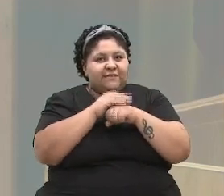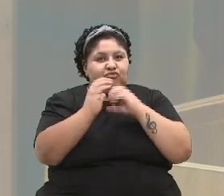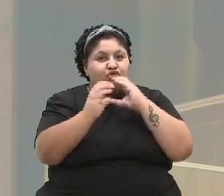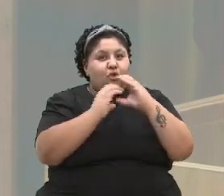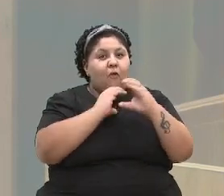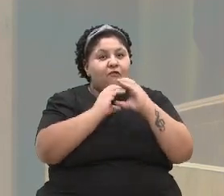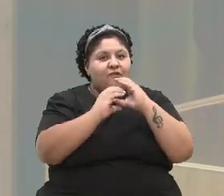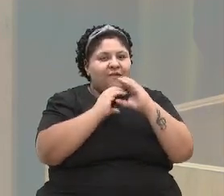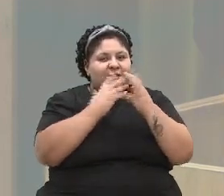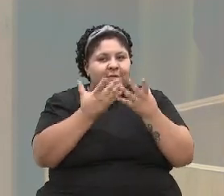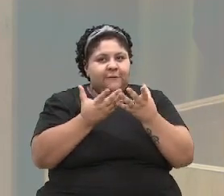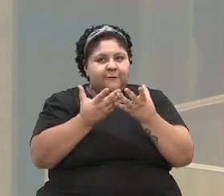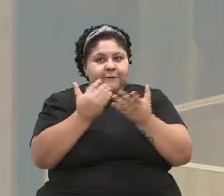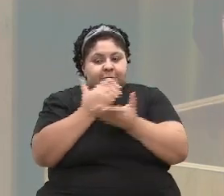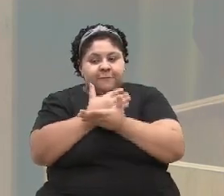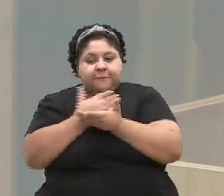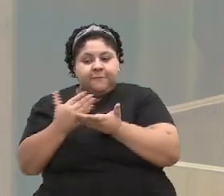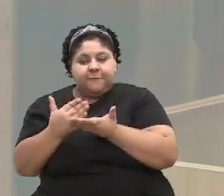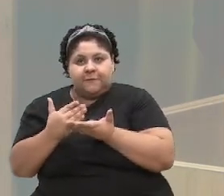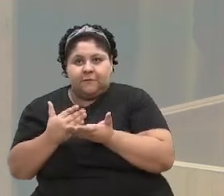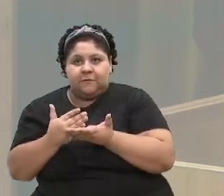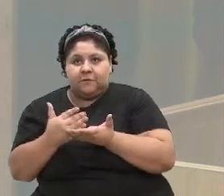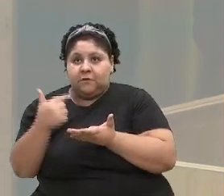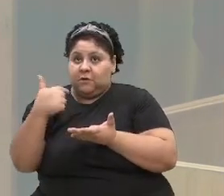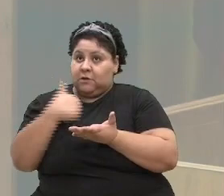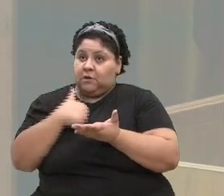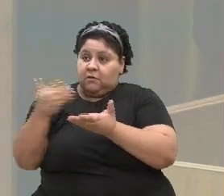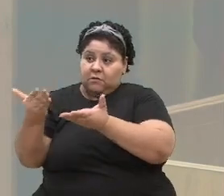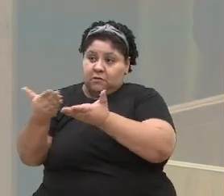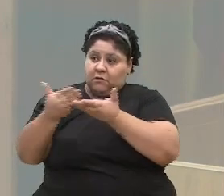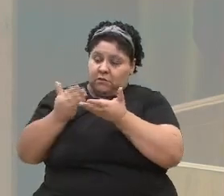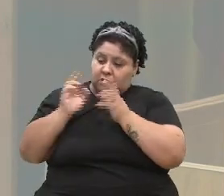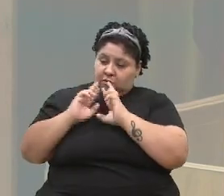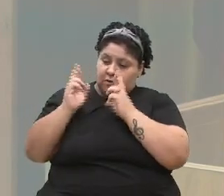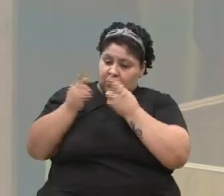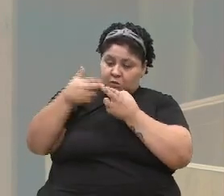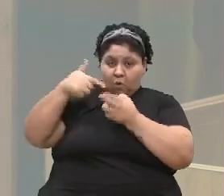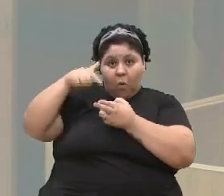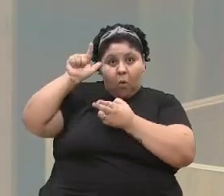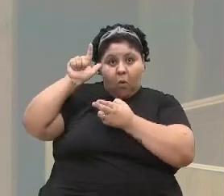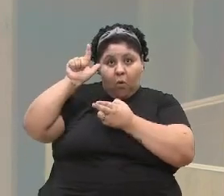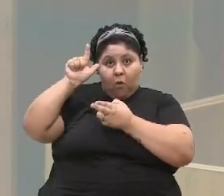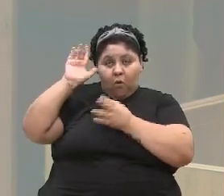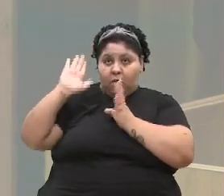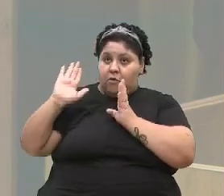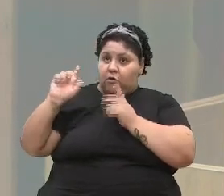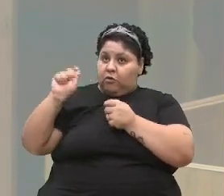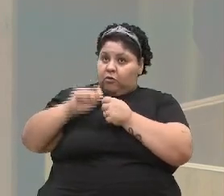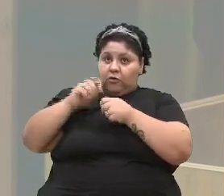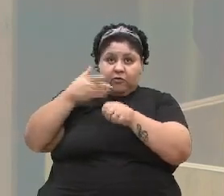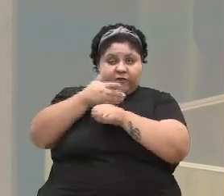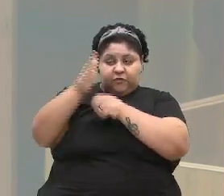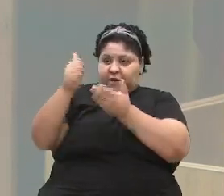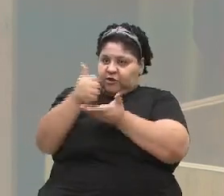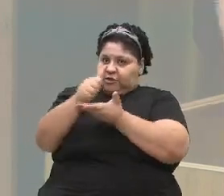começar, se eu fui convidado para uma reunião ontem, eu não faço parte da